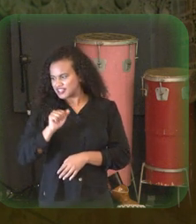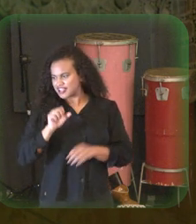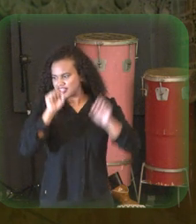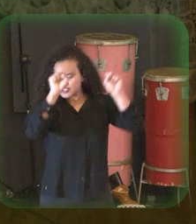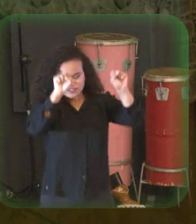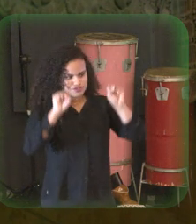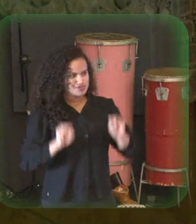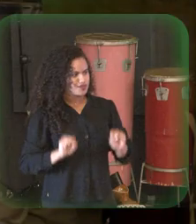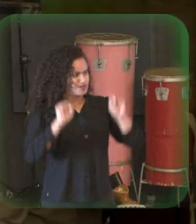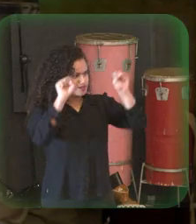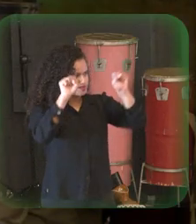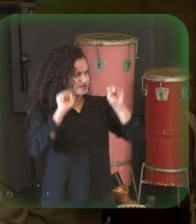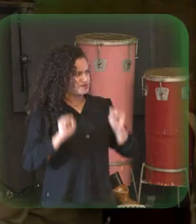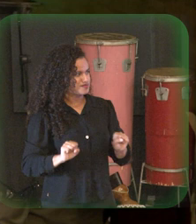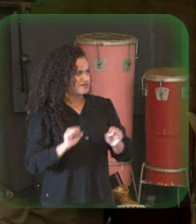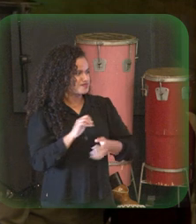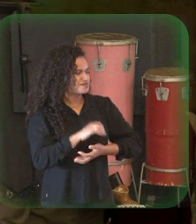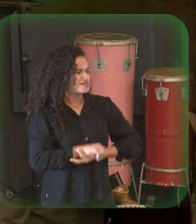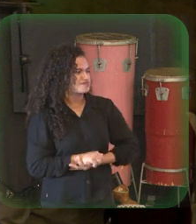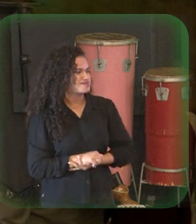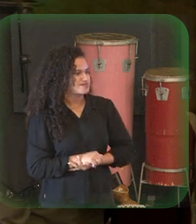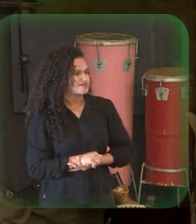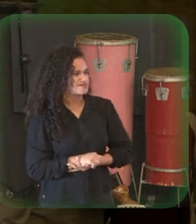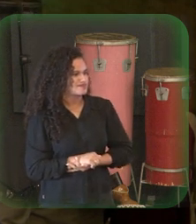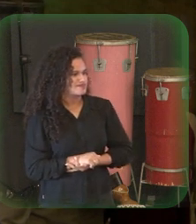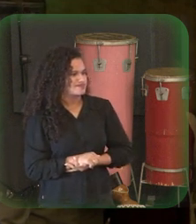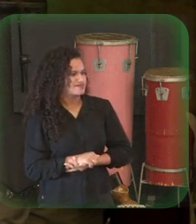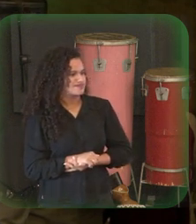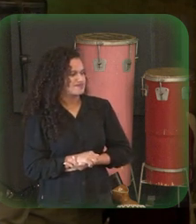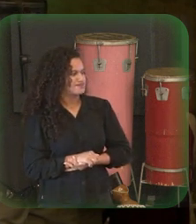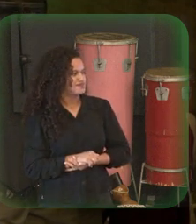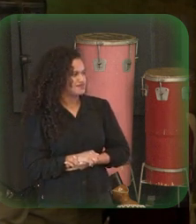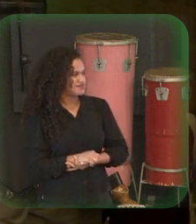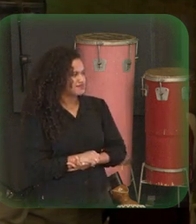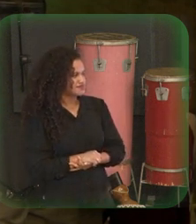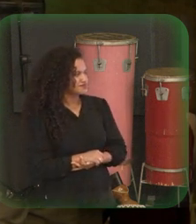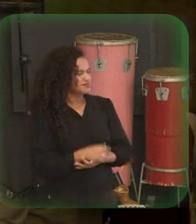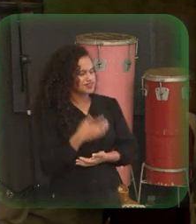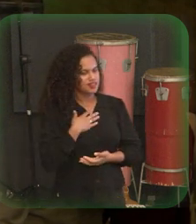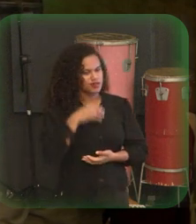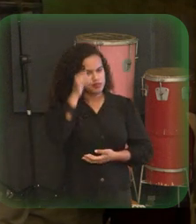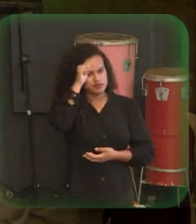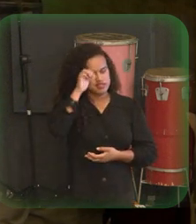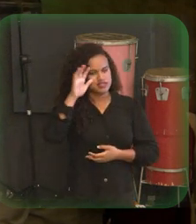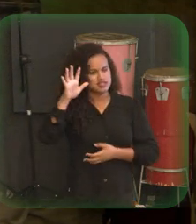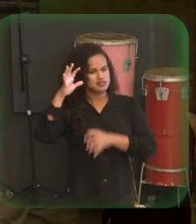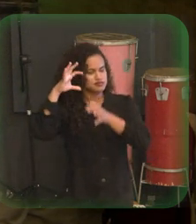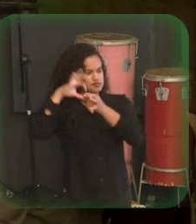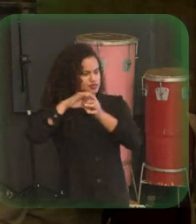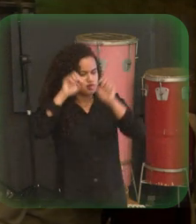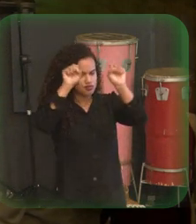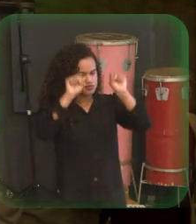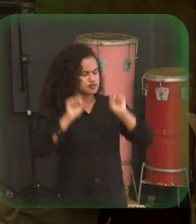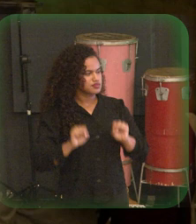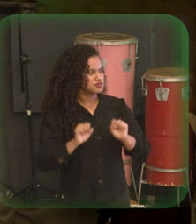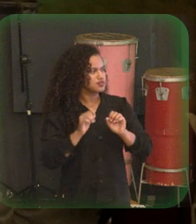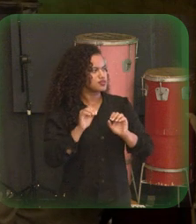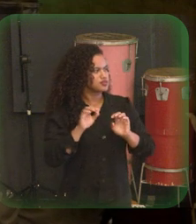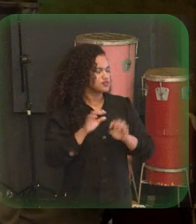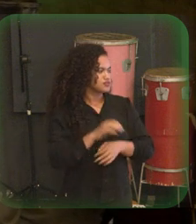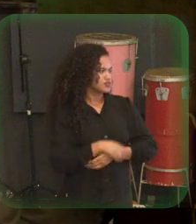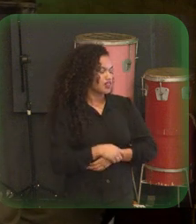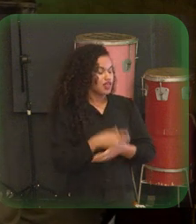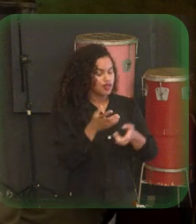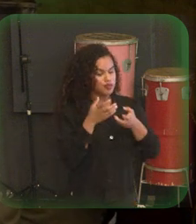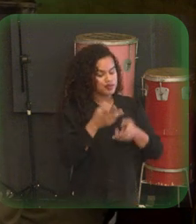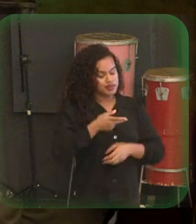Caô, cabecinha. Caô, cabecinha. O senhor me levou à minha filiação. Eu quero falar